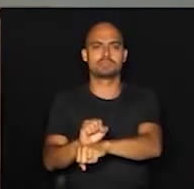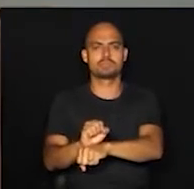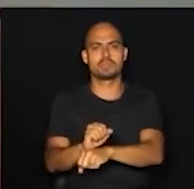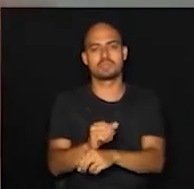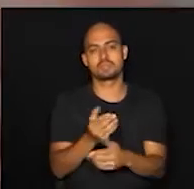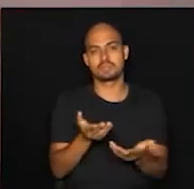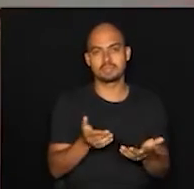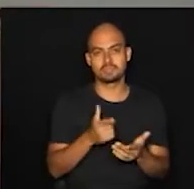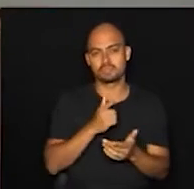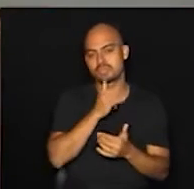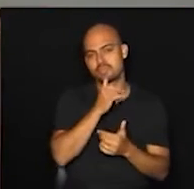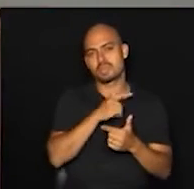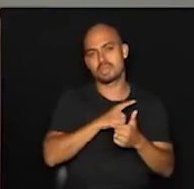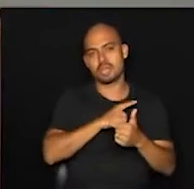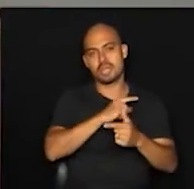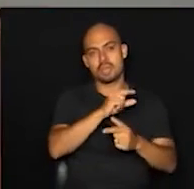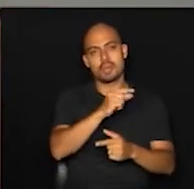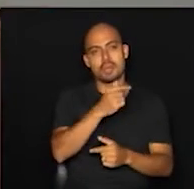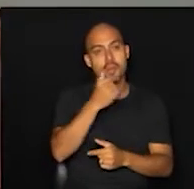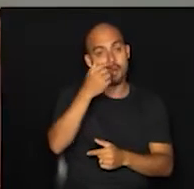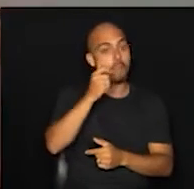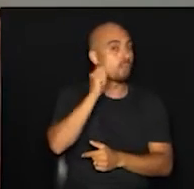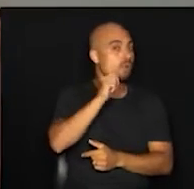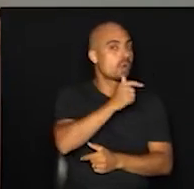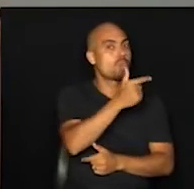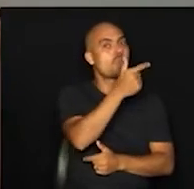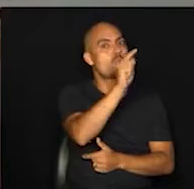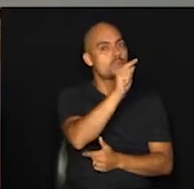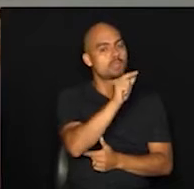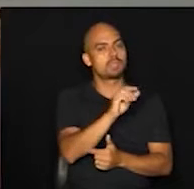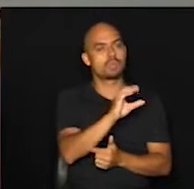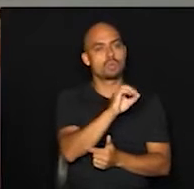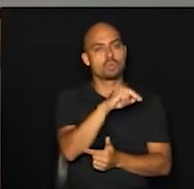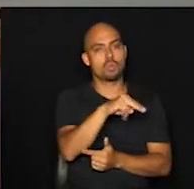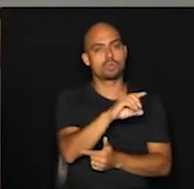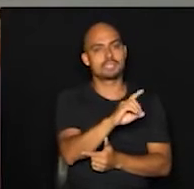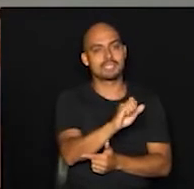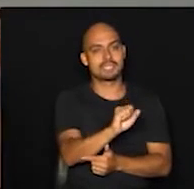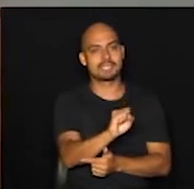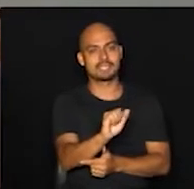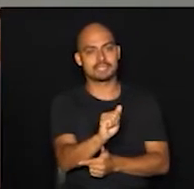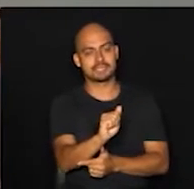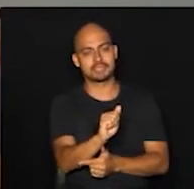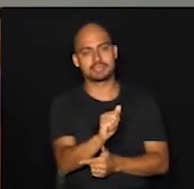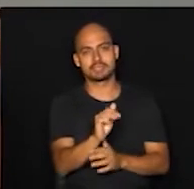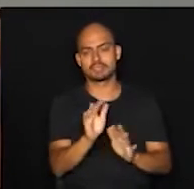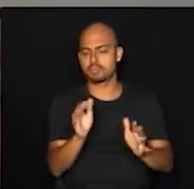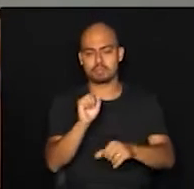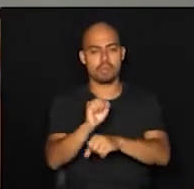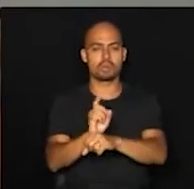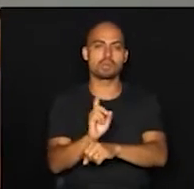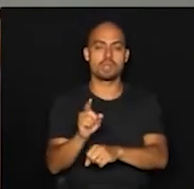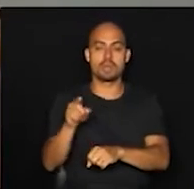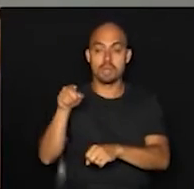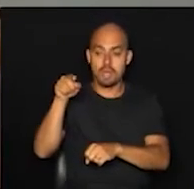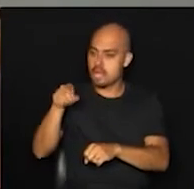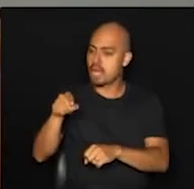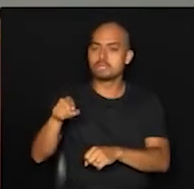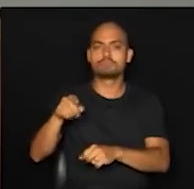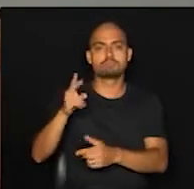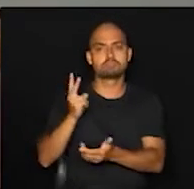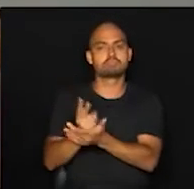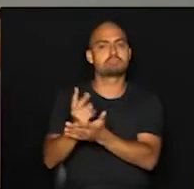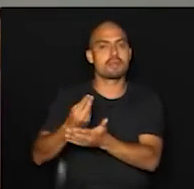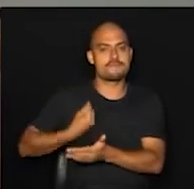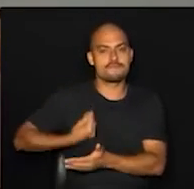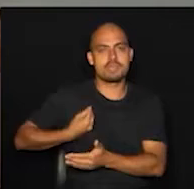Barral e da Pedra Branca, que foi uma grande preceptoraia, né, dela e da irmã. Não parou, ela se instruiu a vida toda.